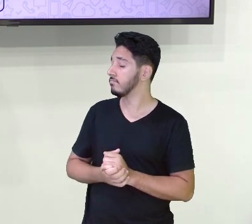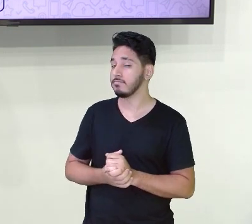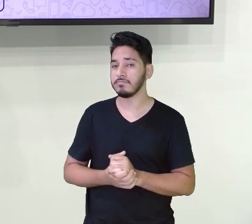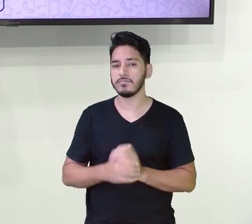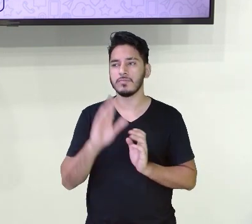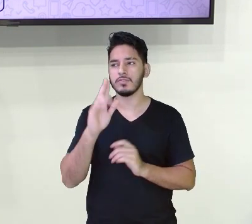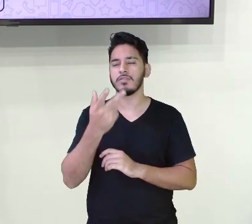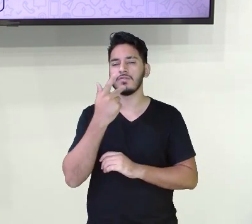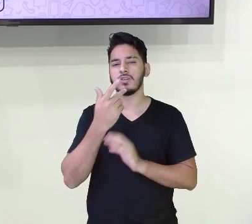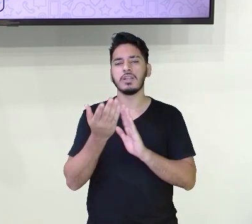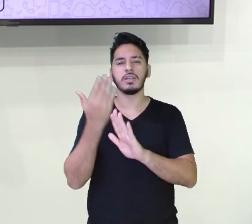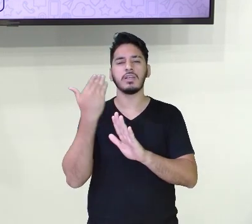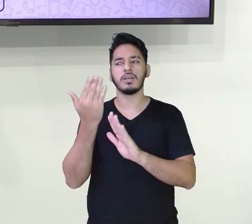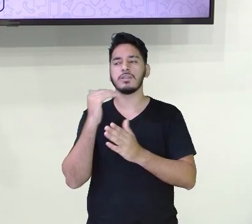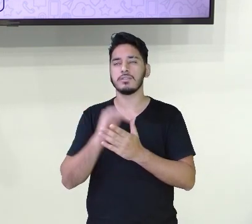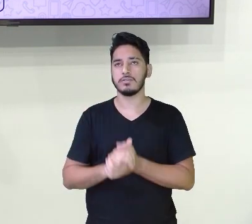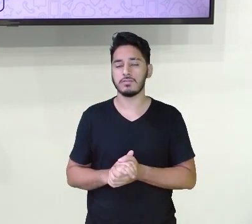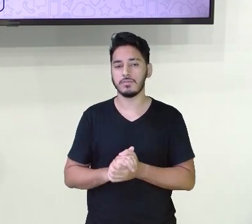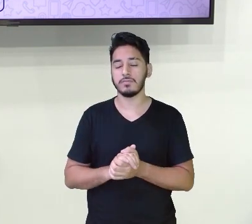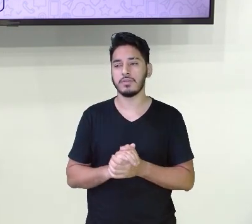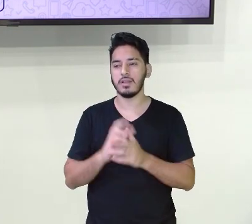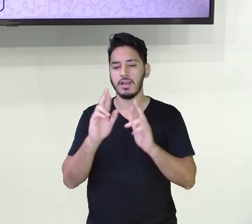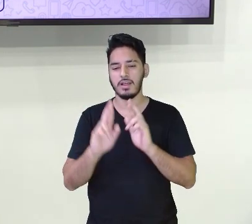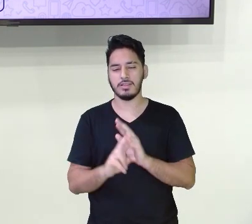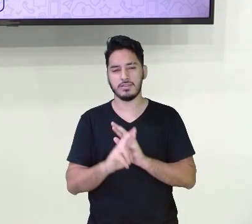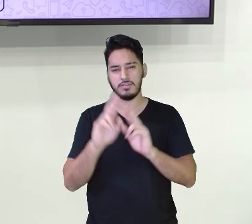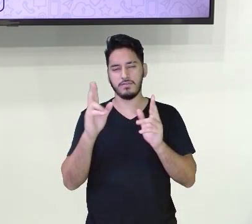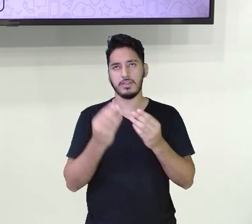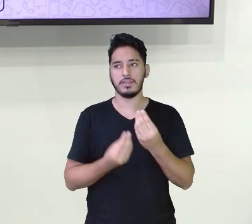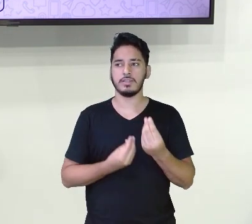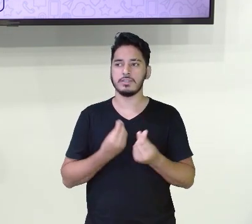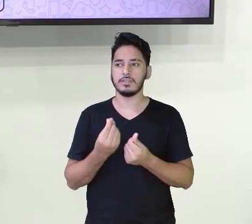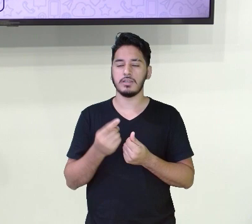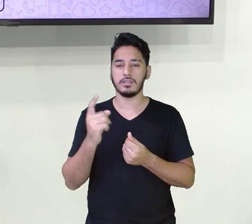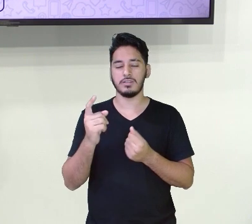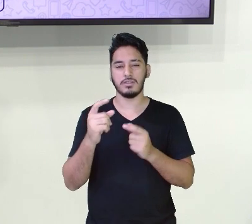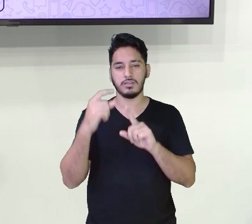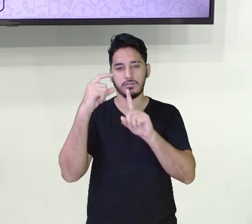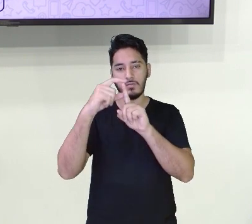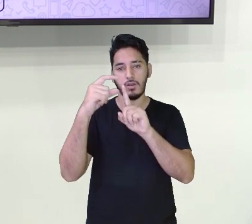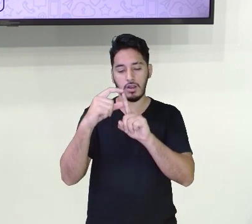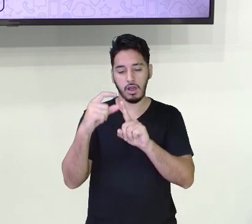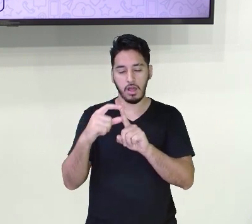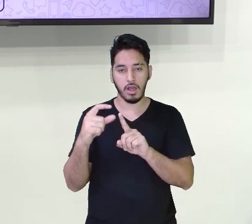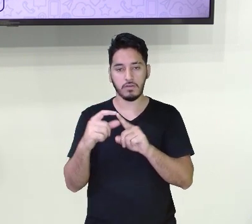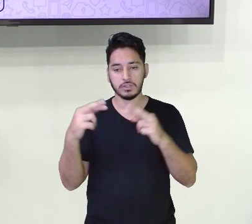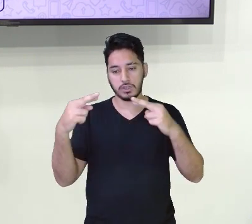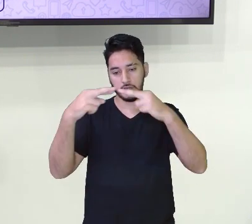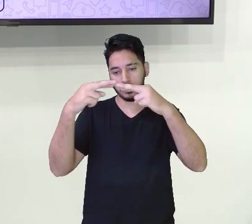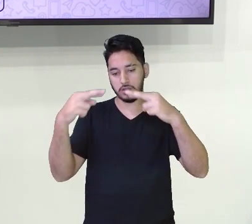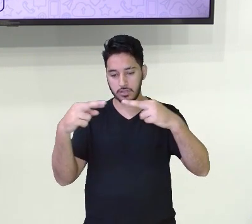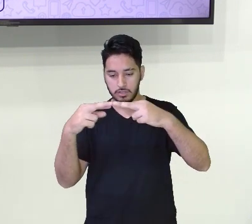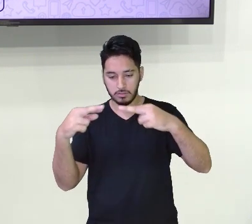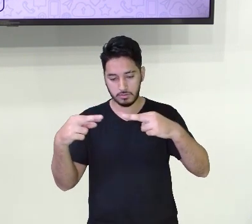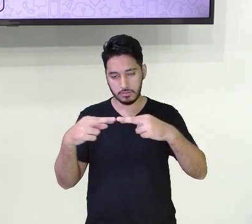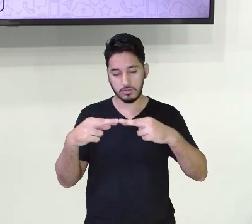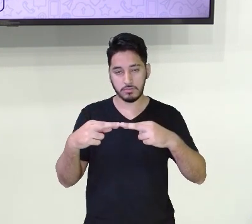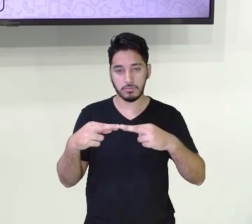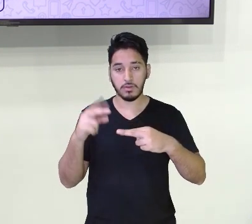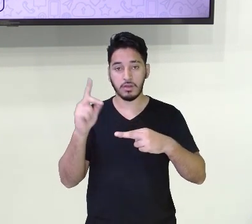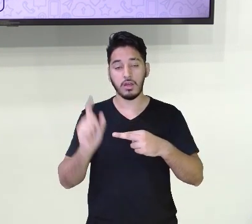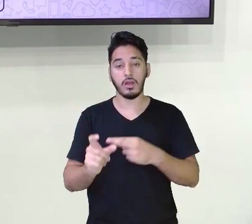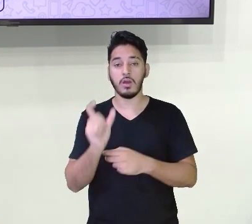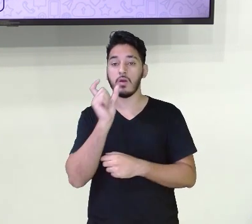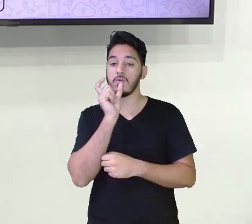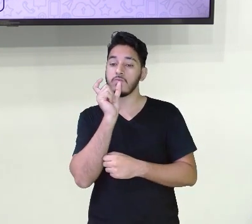como eu falei antes, né? A diferença entre as palavras que rimam, aliás, o que é parecido entre elas é o